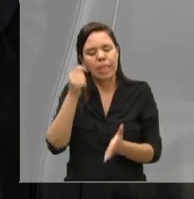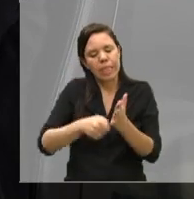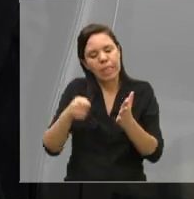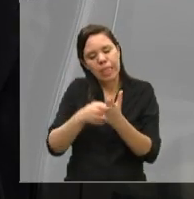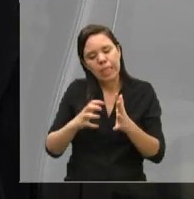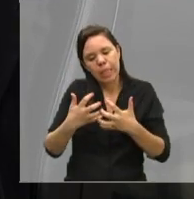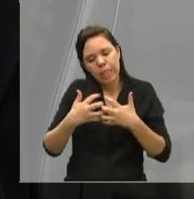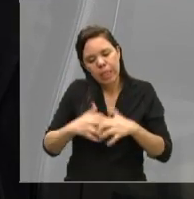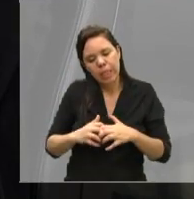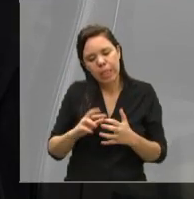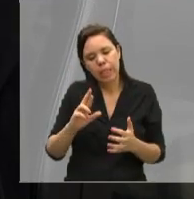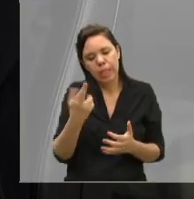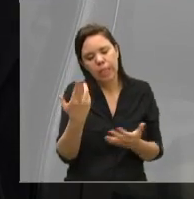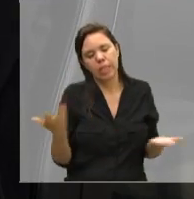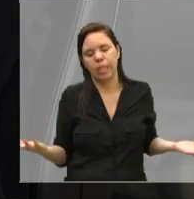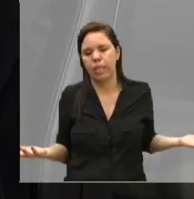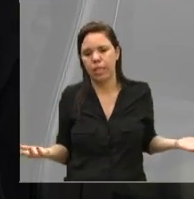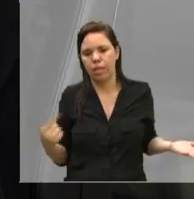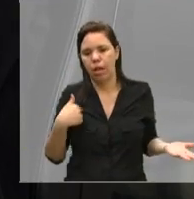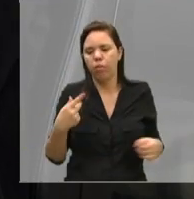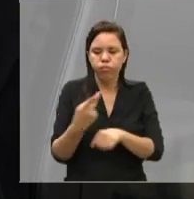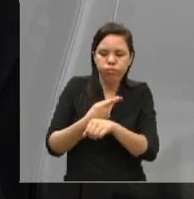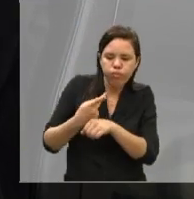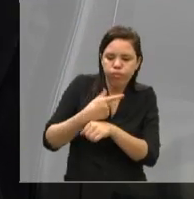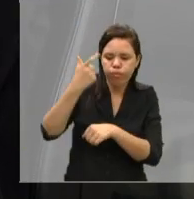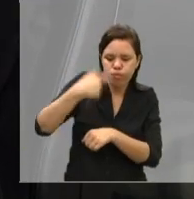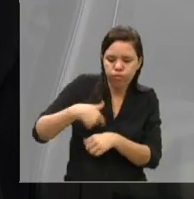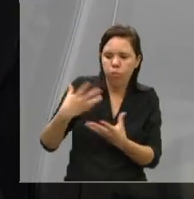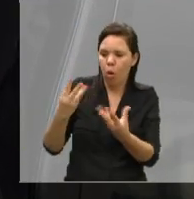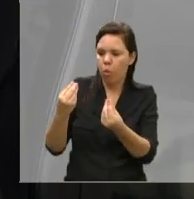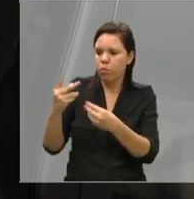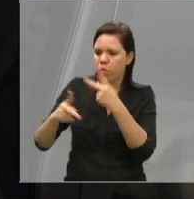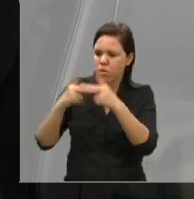para eles. E eu tenho sido procurado por muita gente